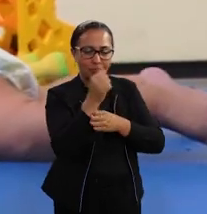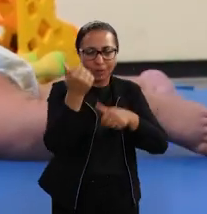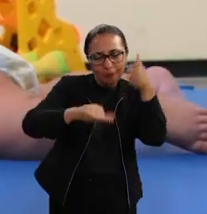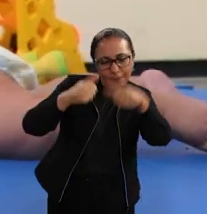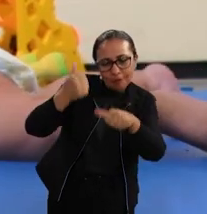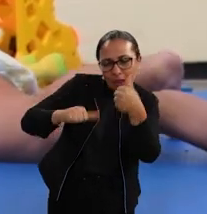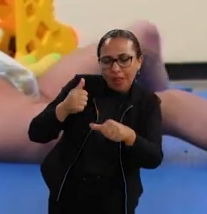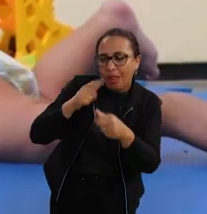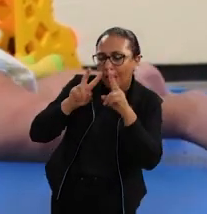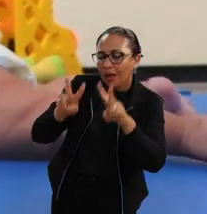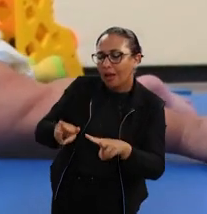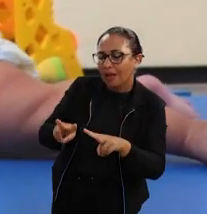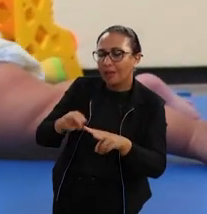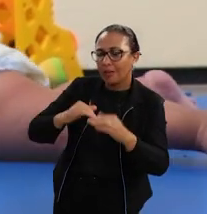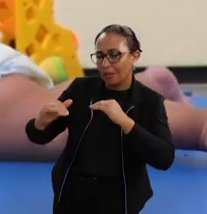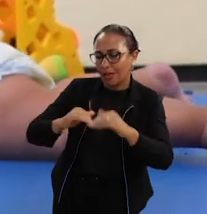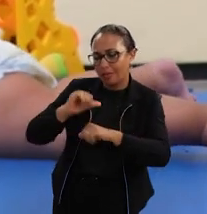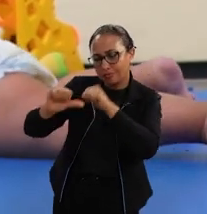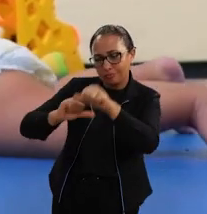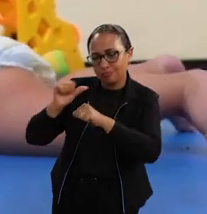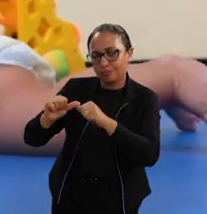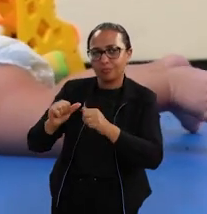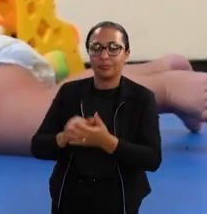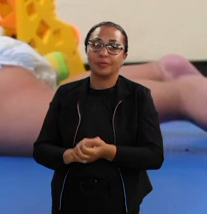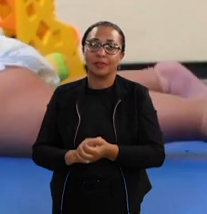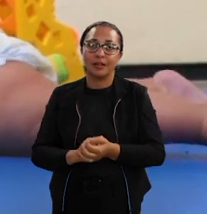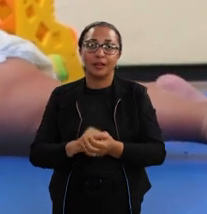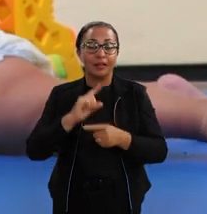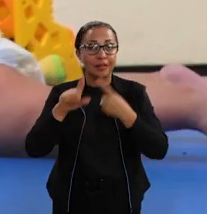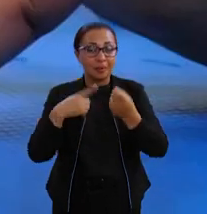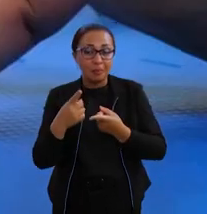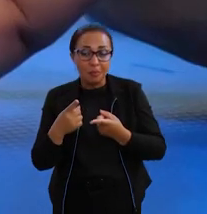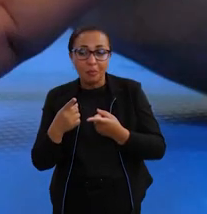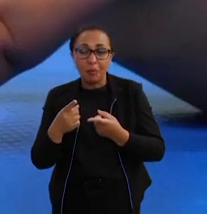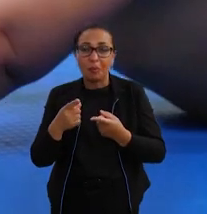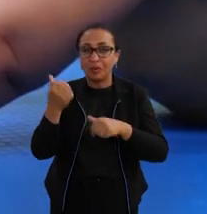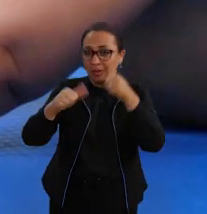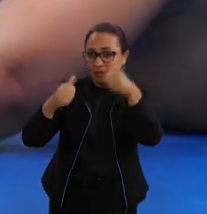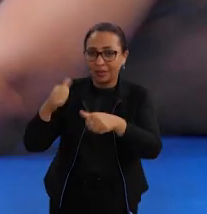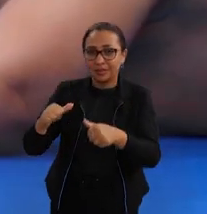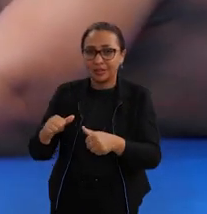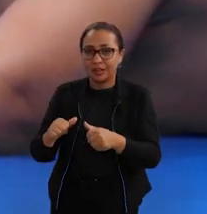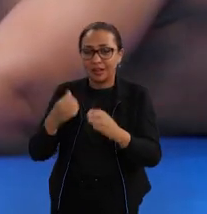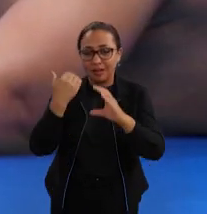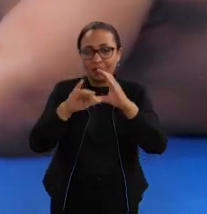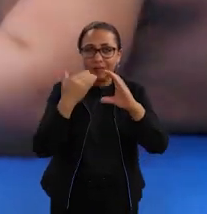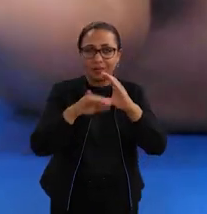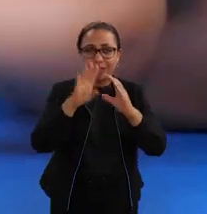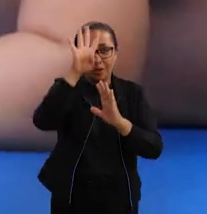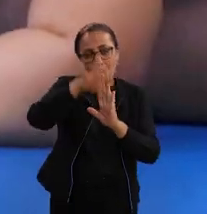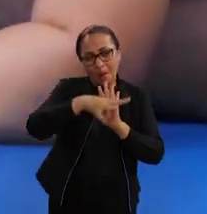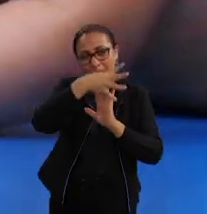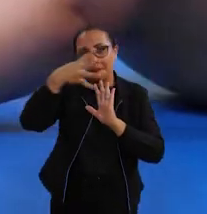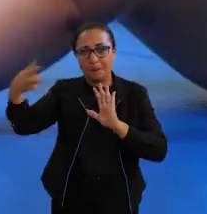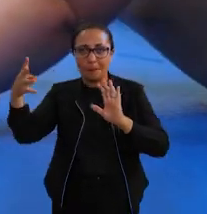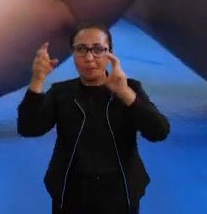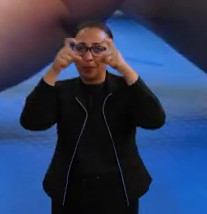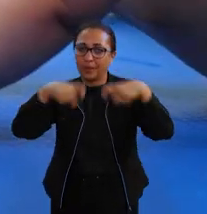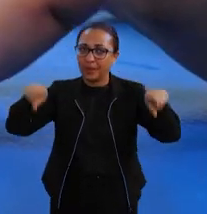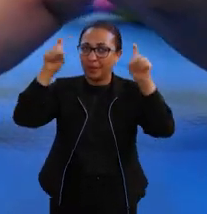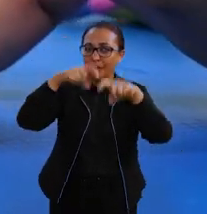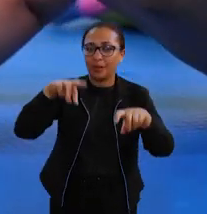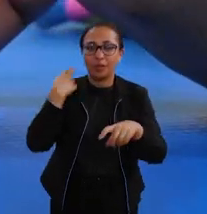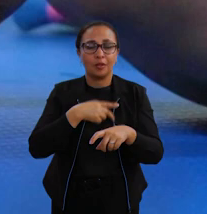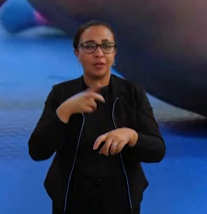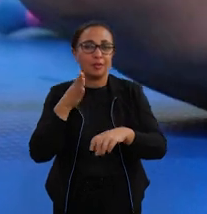fisioterapeuta faz a avaliação do desenvolvimento motor da criança. Os resultados dessa avaliação são compartilhados em uma planilha eletrônica que nós